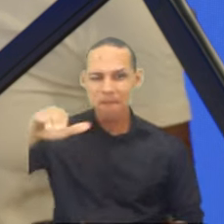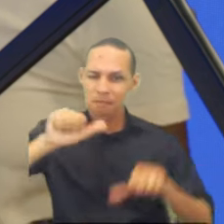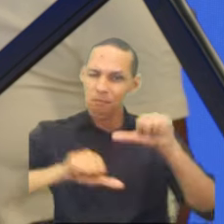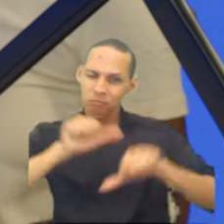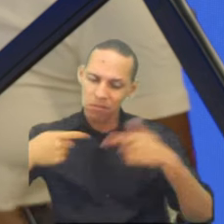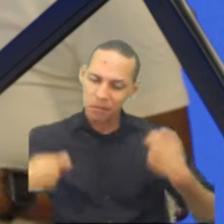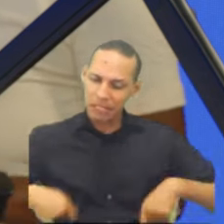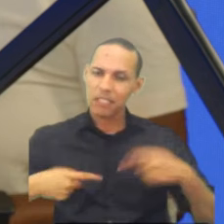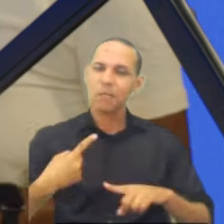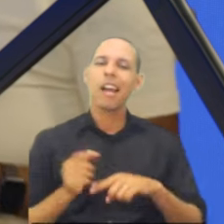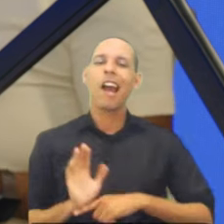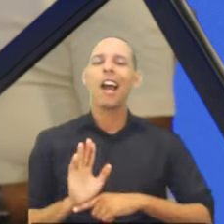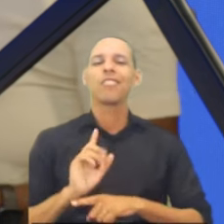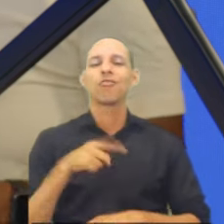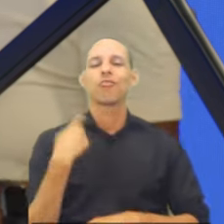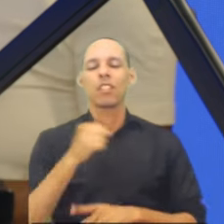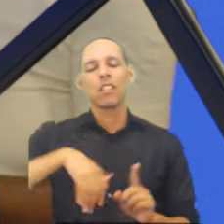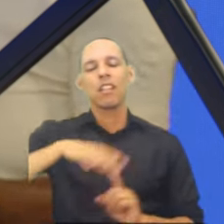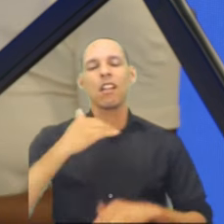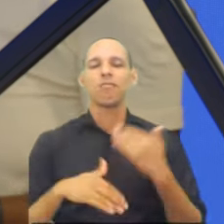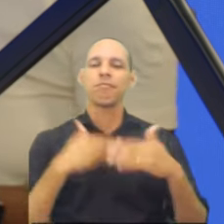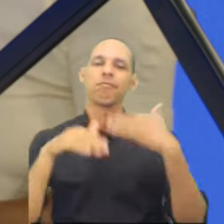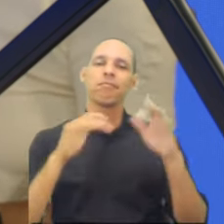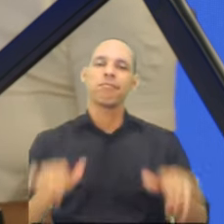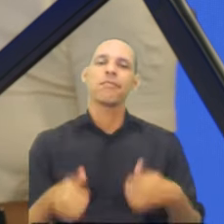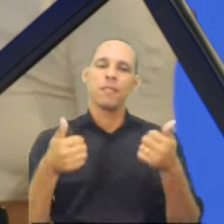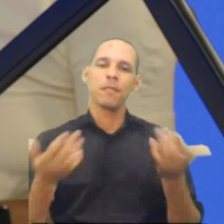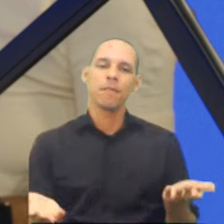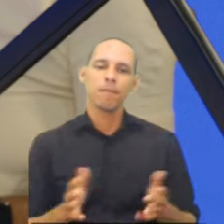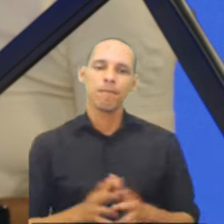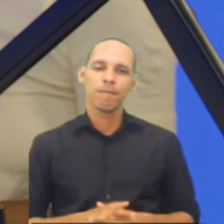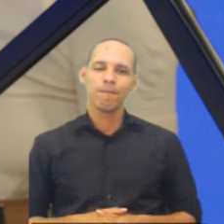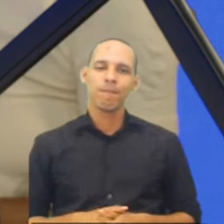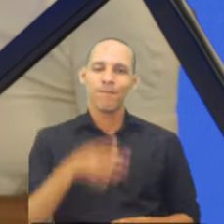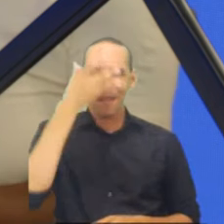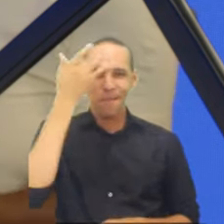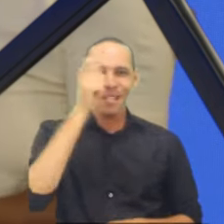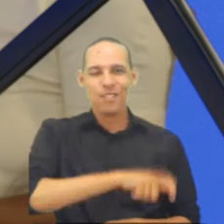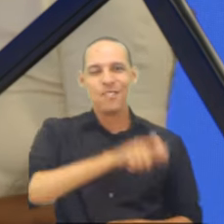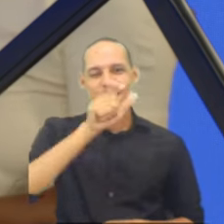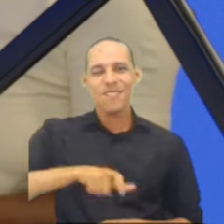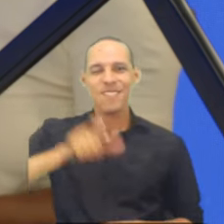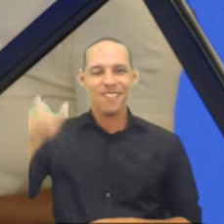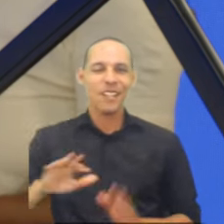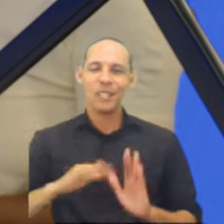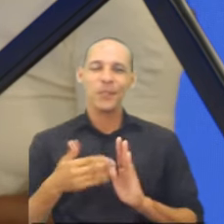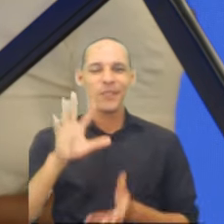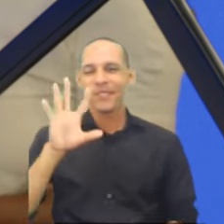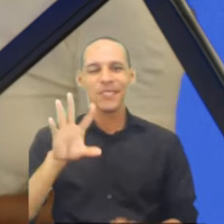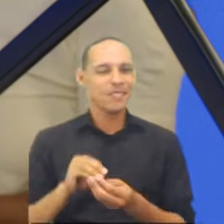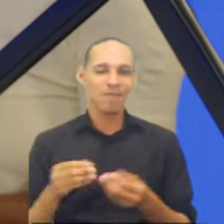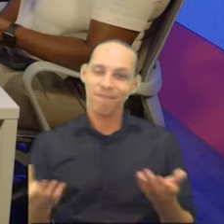pessoas que acho que isso vai ajudar a gente a melhorar como sociedade inclusive né Entendeu pessoas né Tudo se